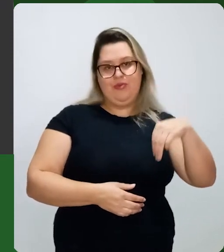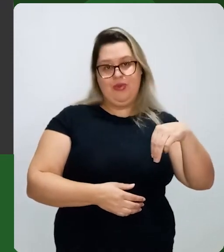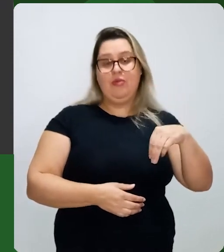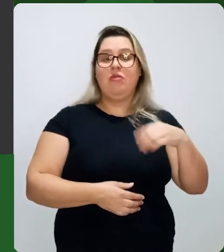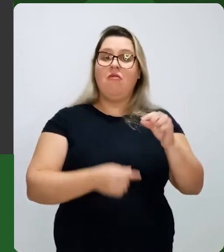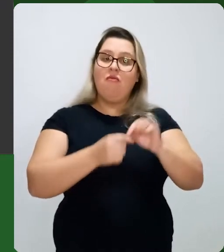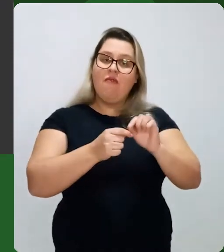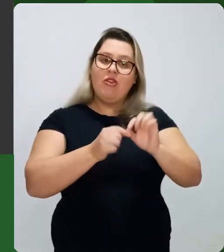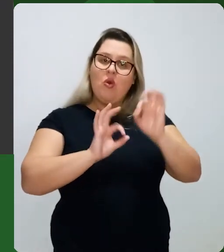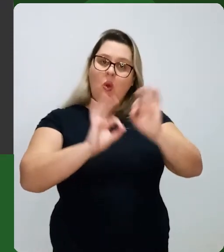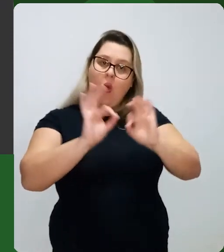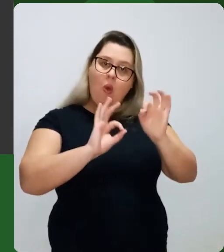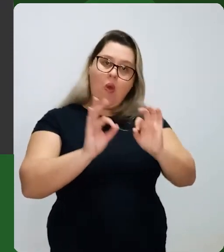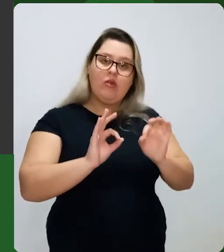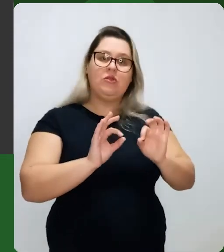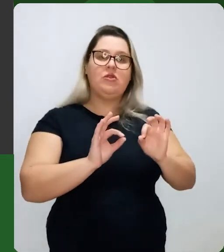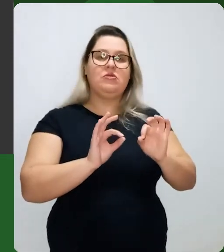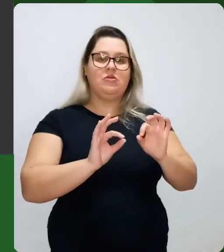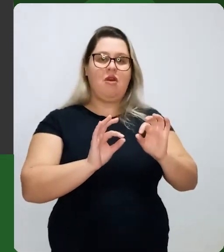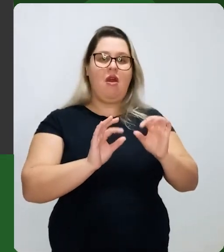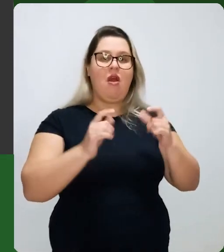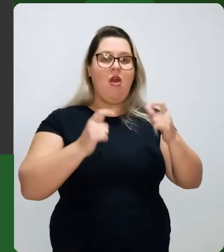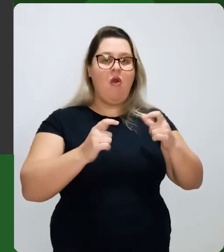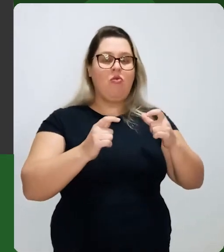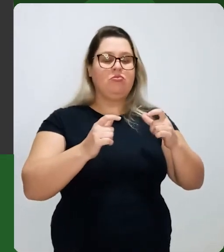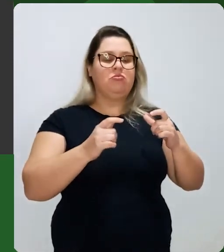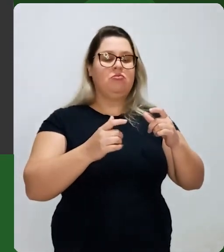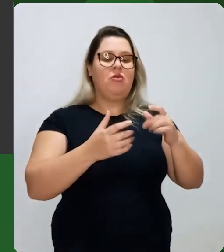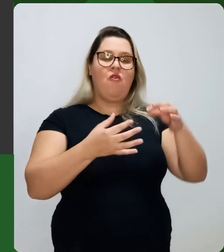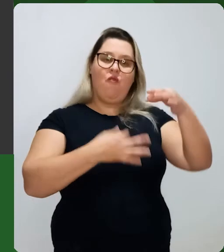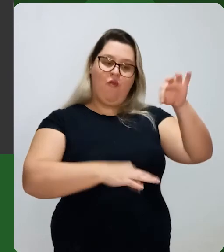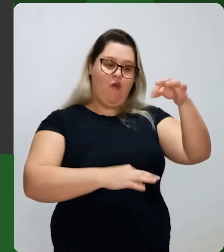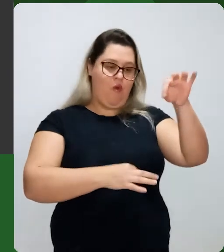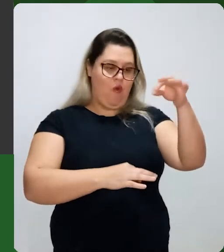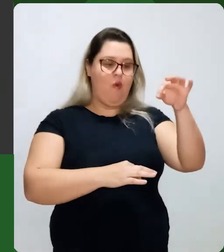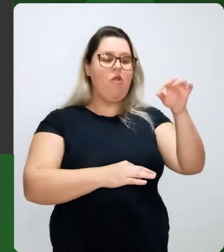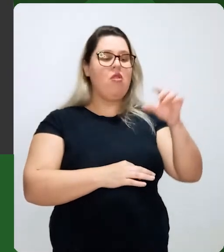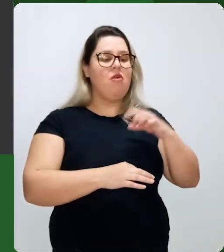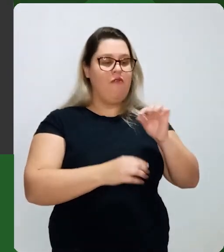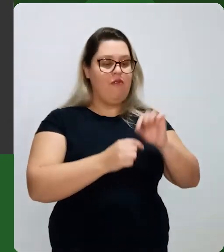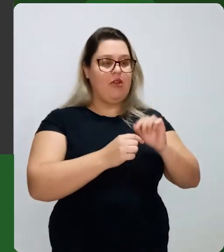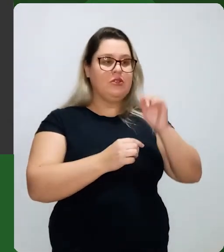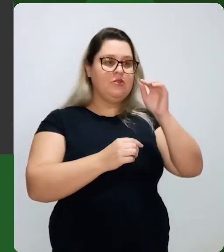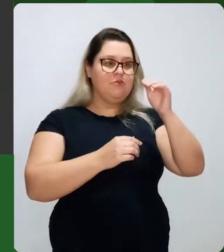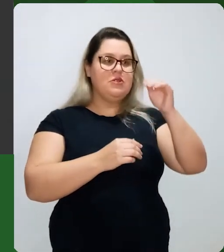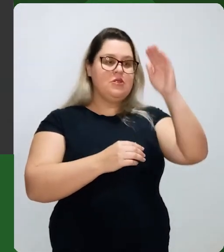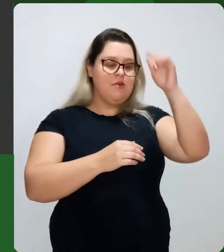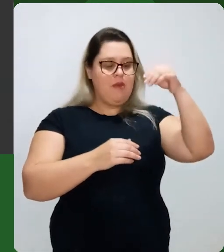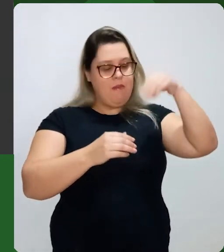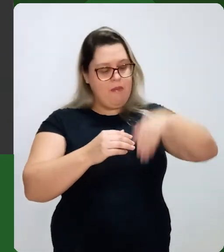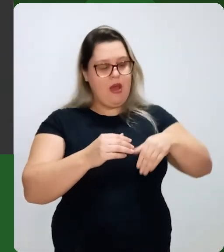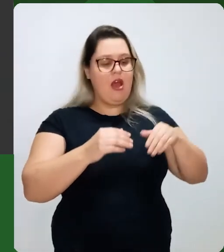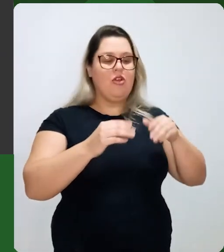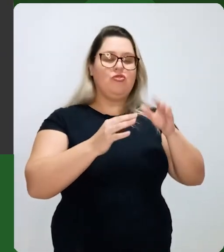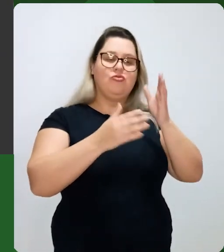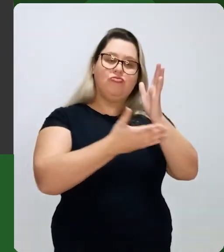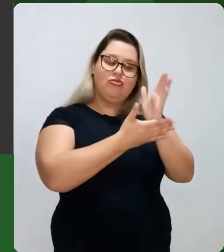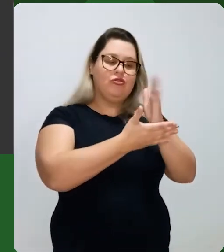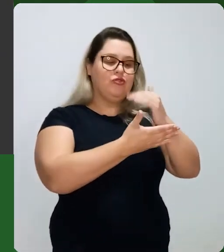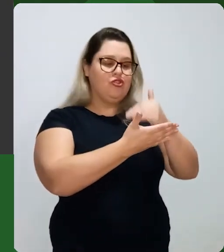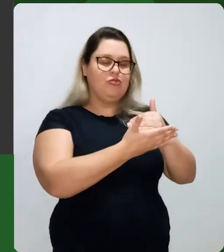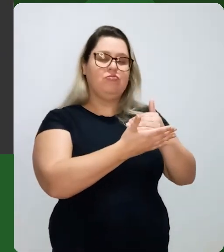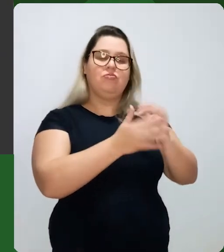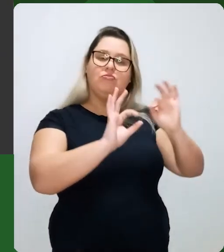distribuir para deixar metade desse espaço aqui embaixo e metade desse espaço aqui em cima. Então, eu vou pegar mais uma vez essa medida aqui de